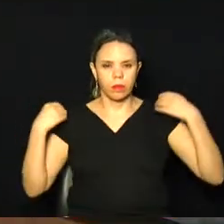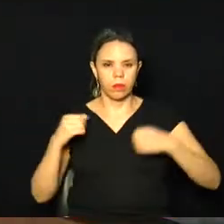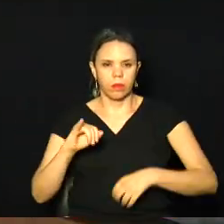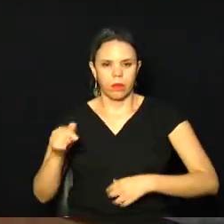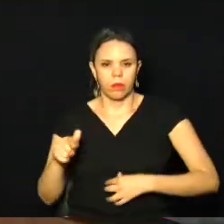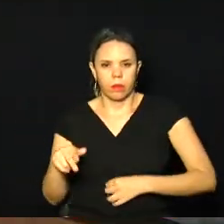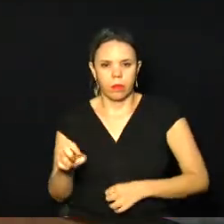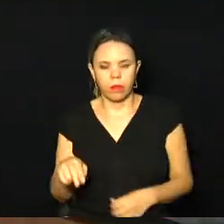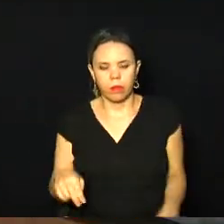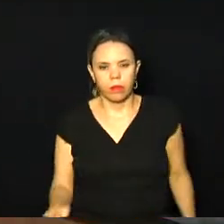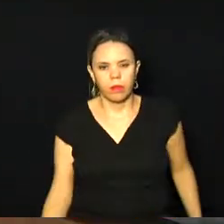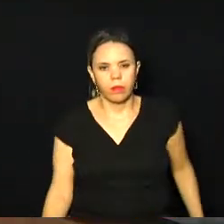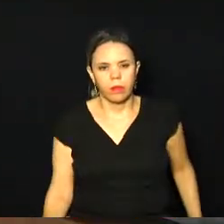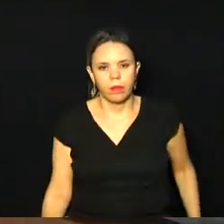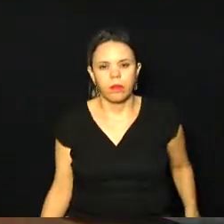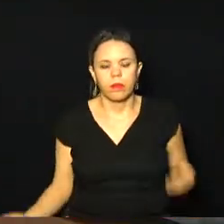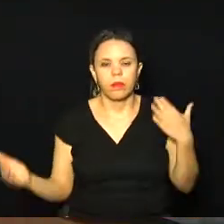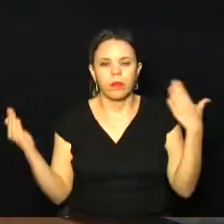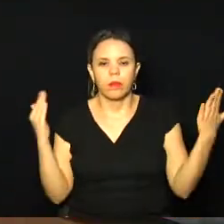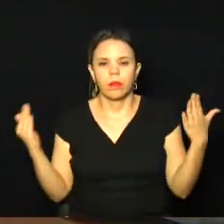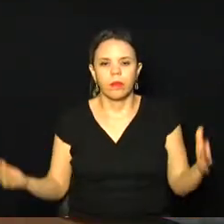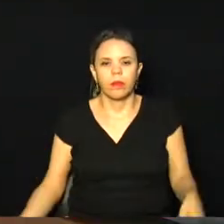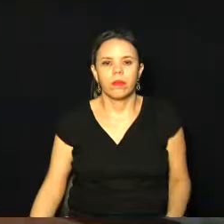Jaqueline Teodoro, psicóloga.